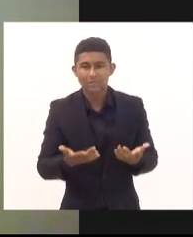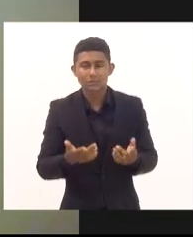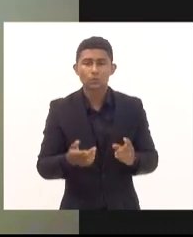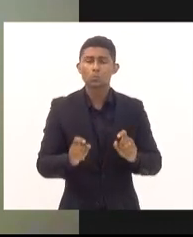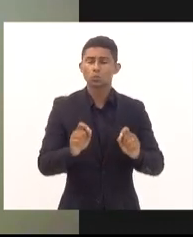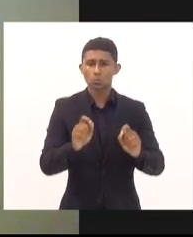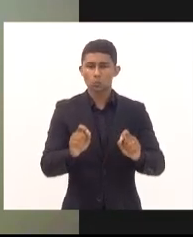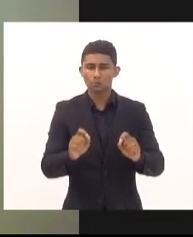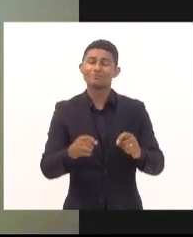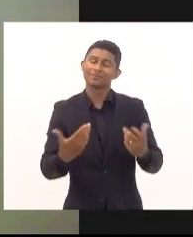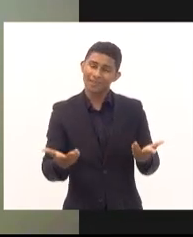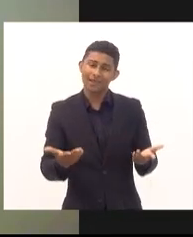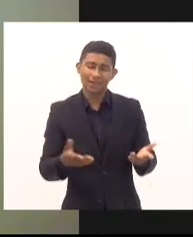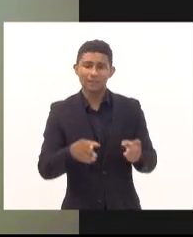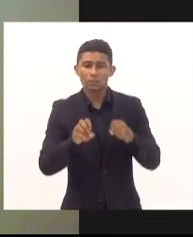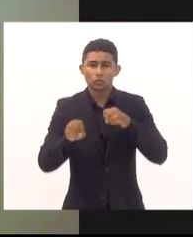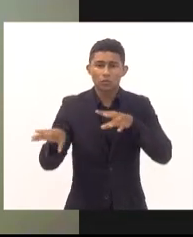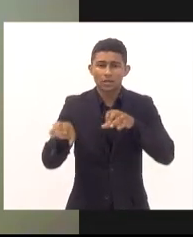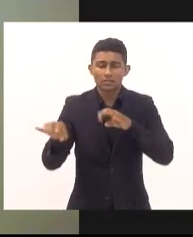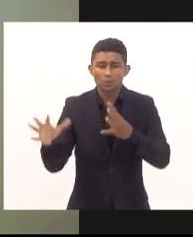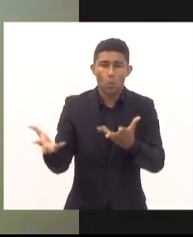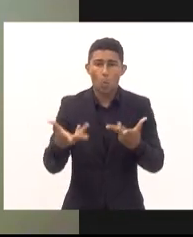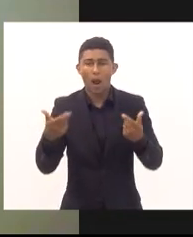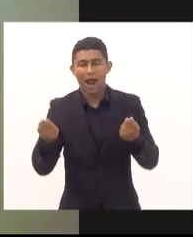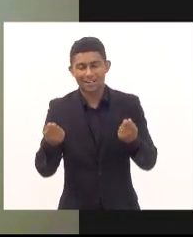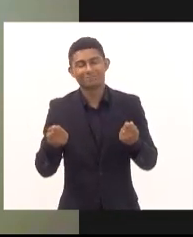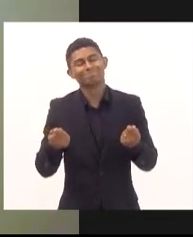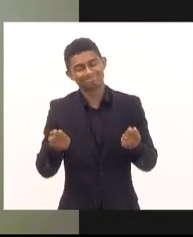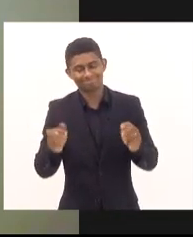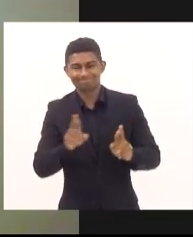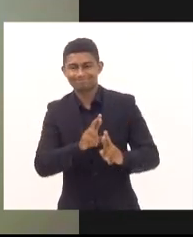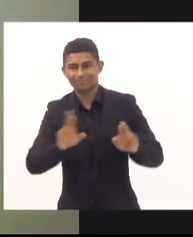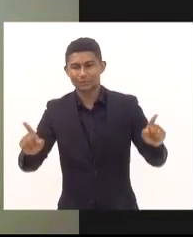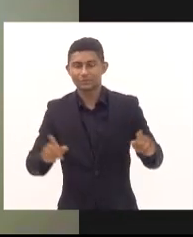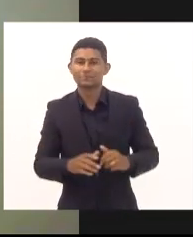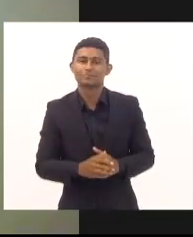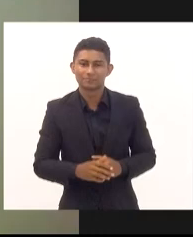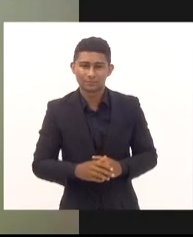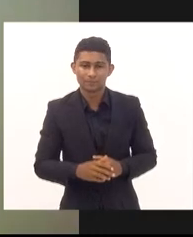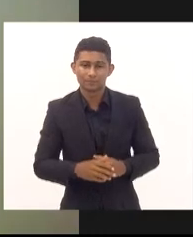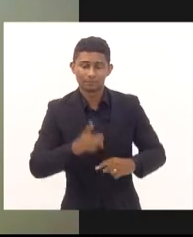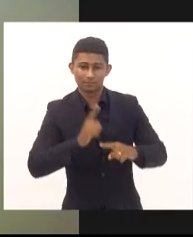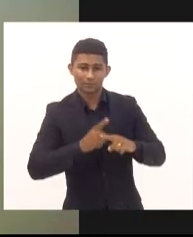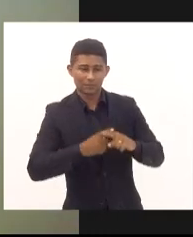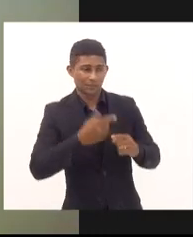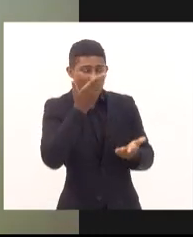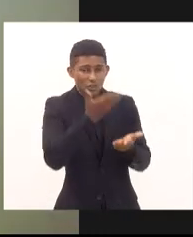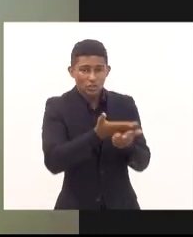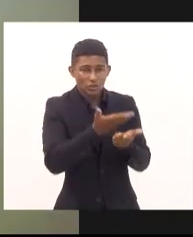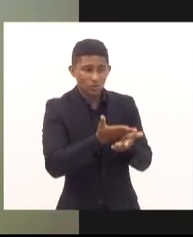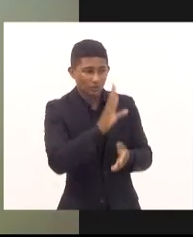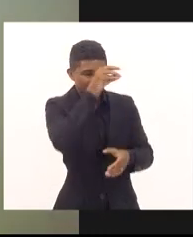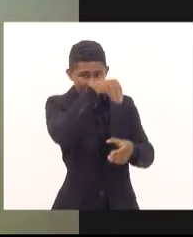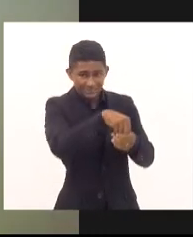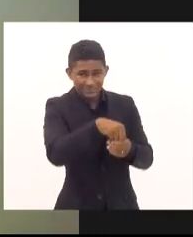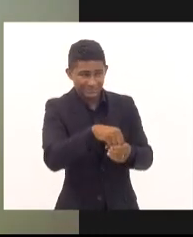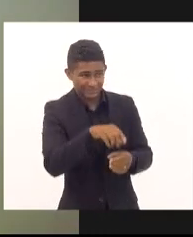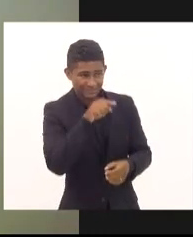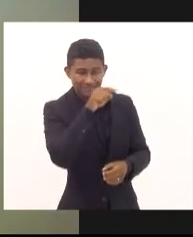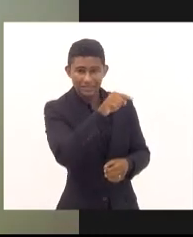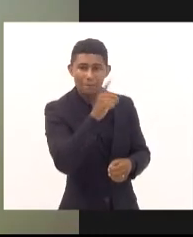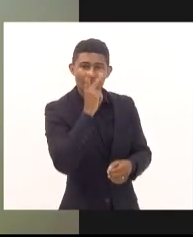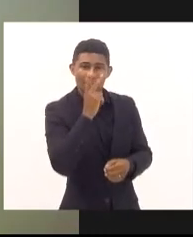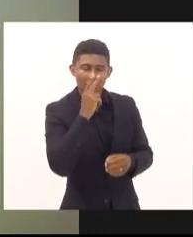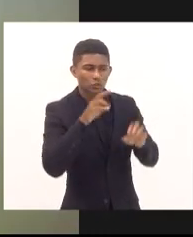na qualidade da educação, né? Uma vez que nós não encontramos em muitas escolas estruturas dignas para o